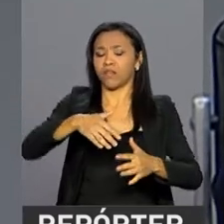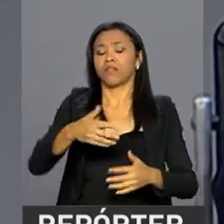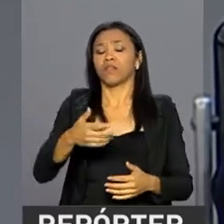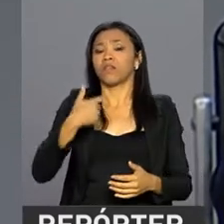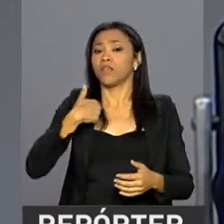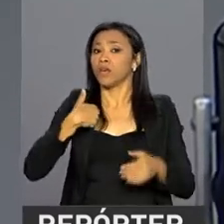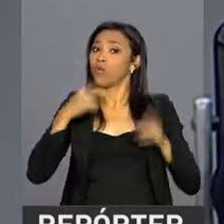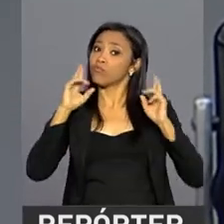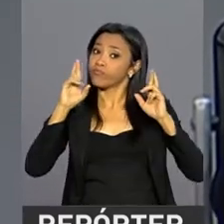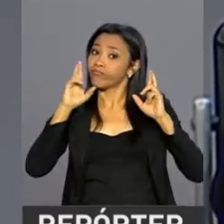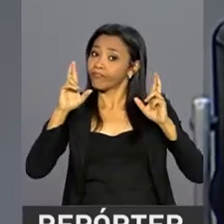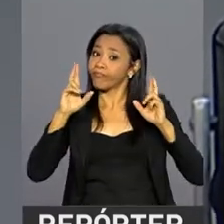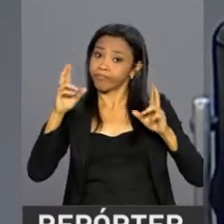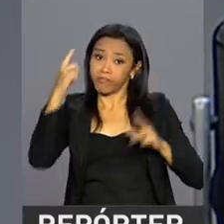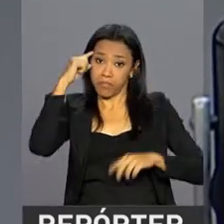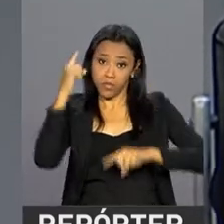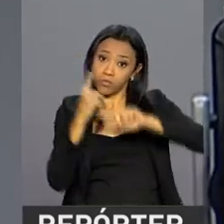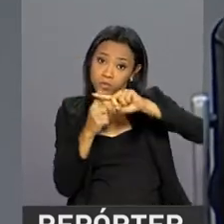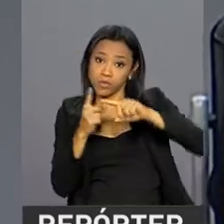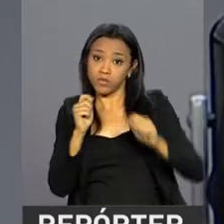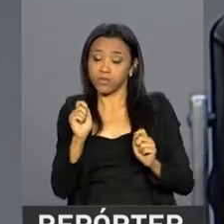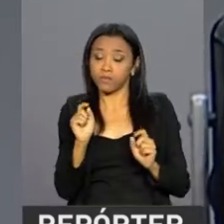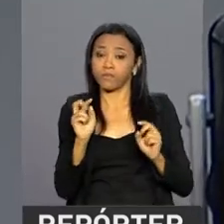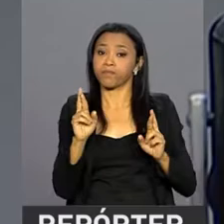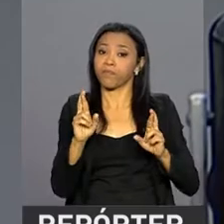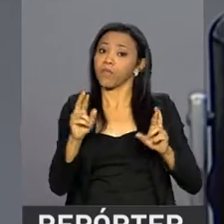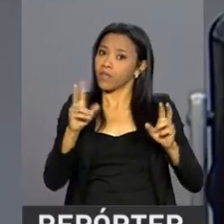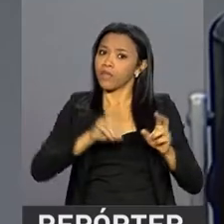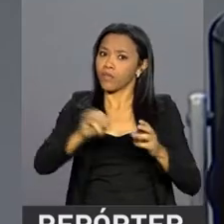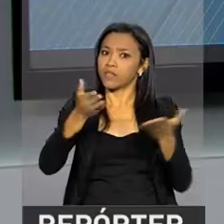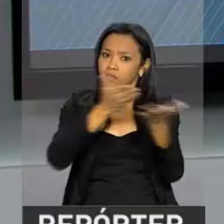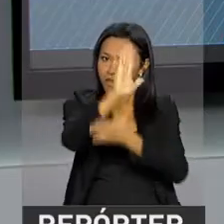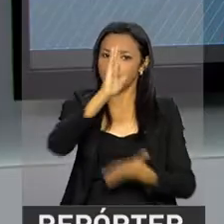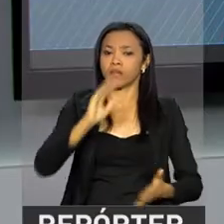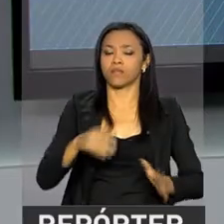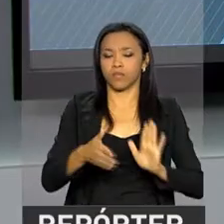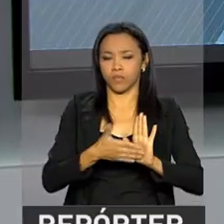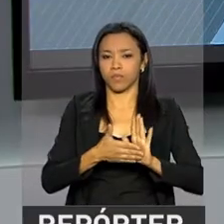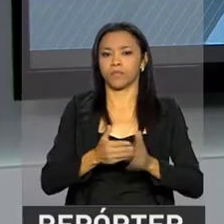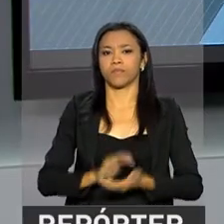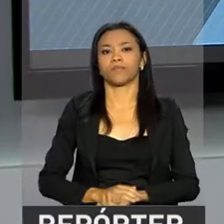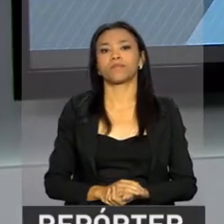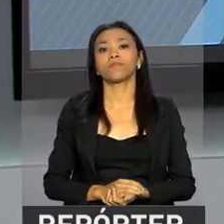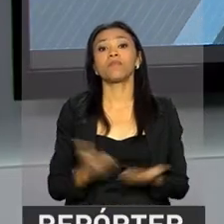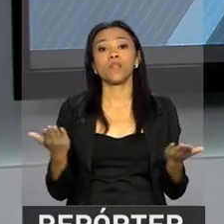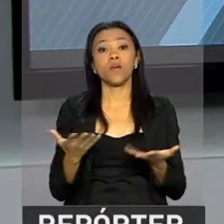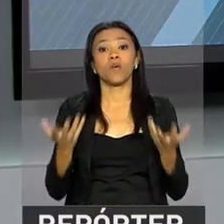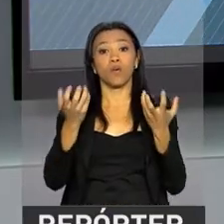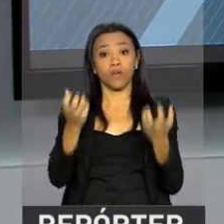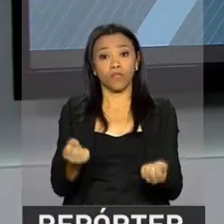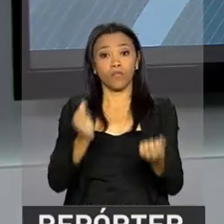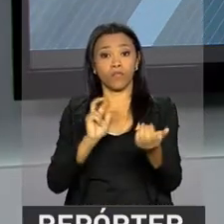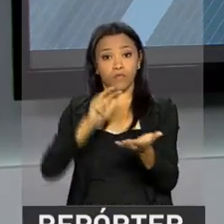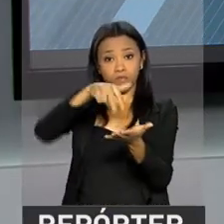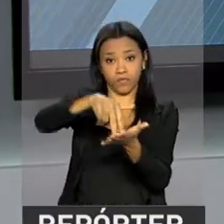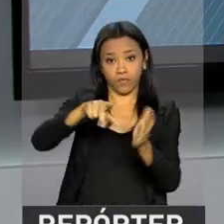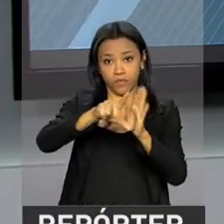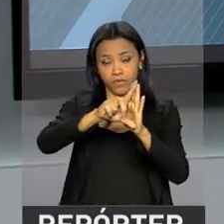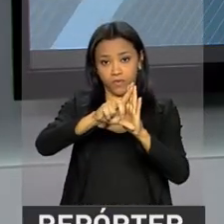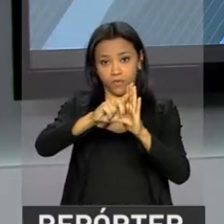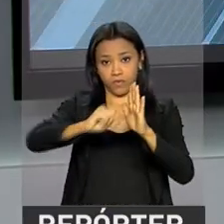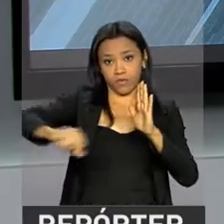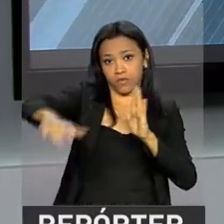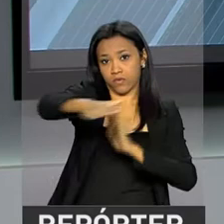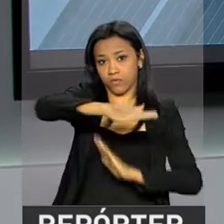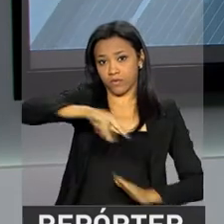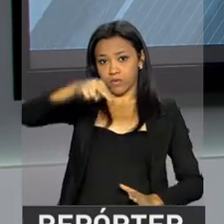expectativa otimista de que a reforma tem grande chance de ser aprovada. Vamos agora conversar com o repórter Ney Pereira, que